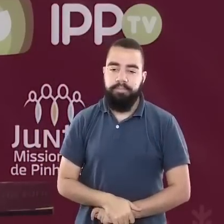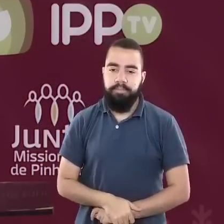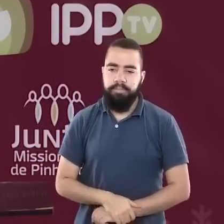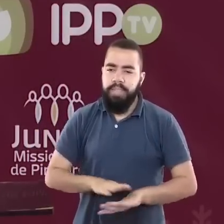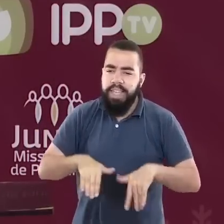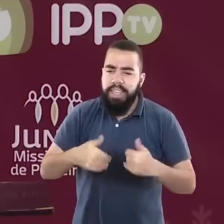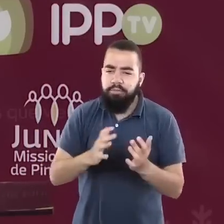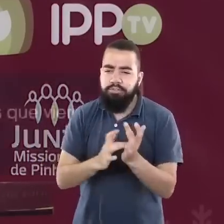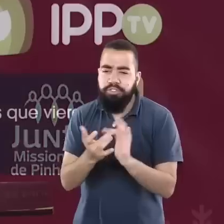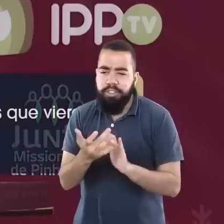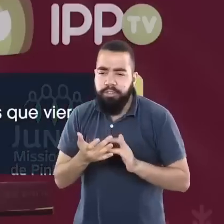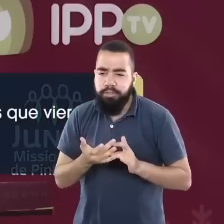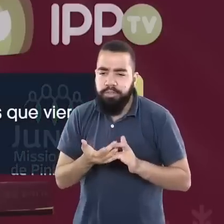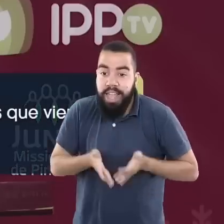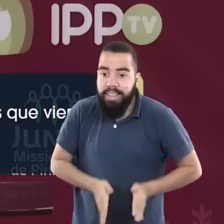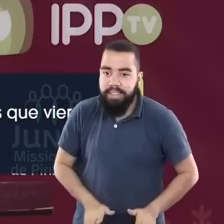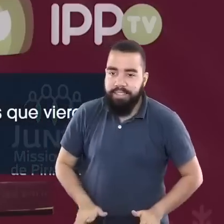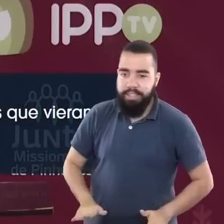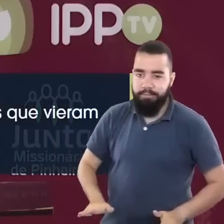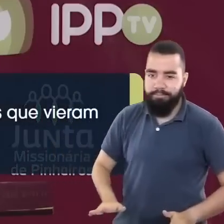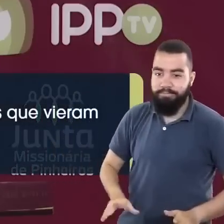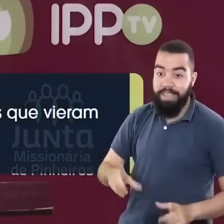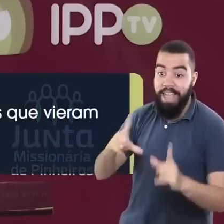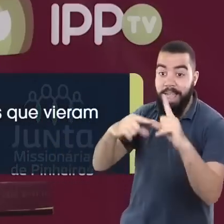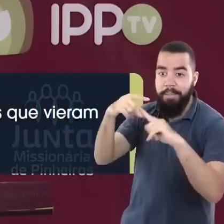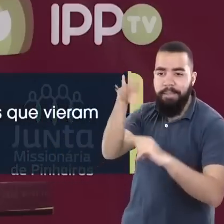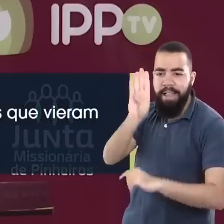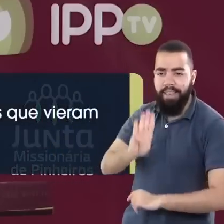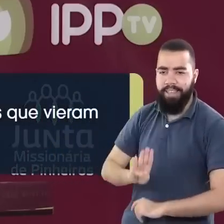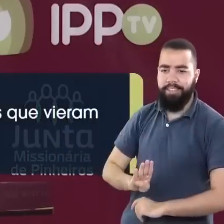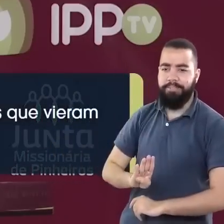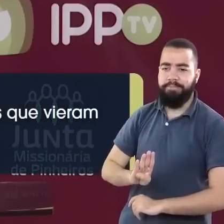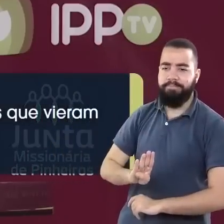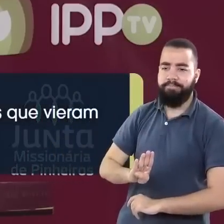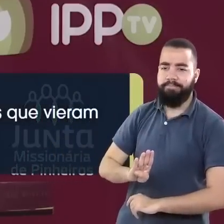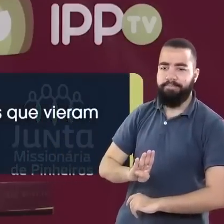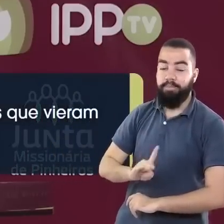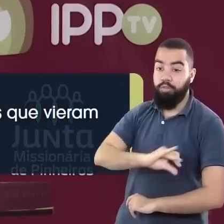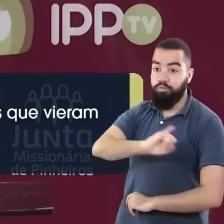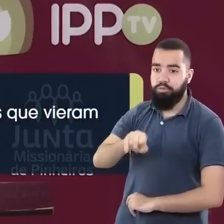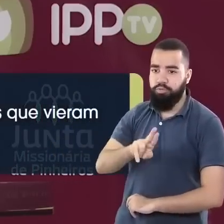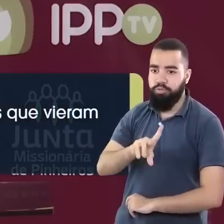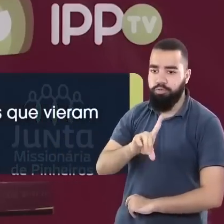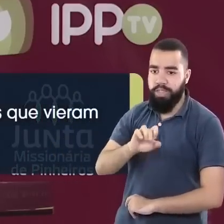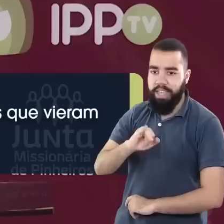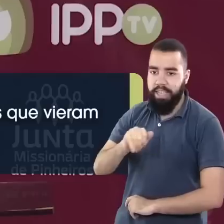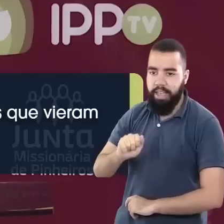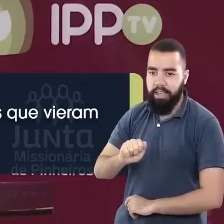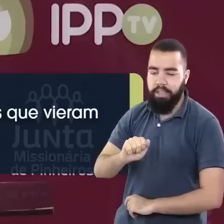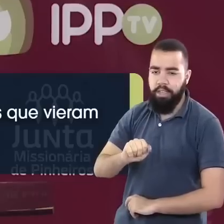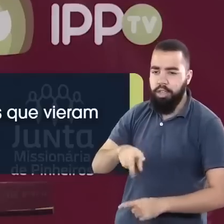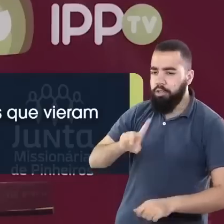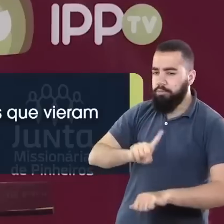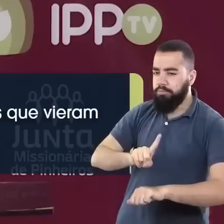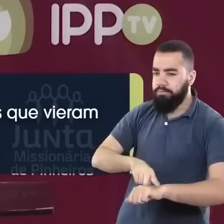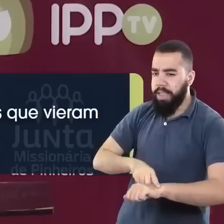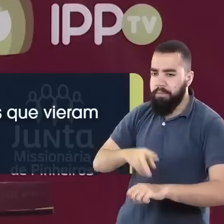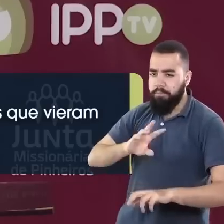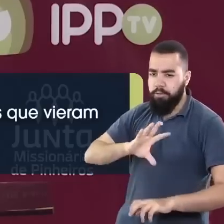tendo Jesus nascido em Belém da Judeia nos dias do rei